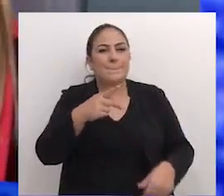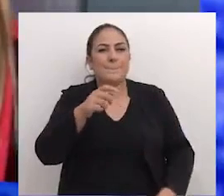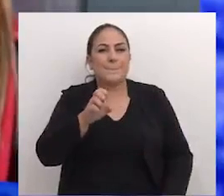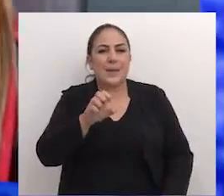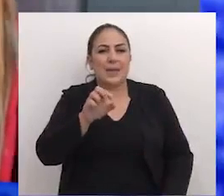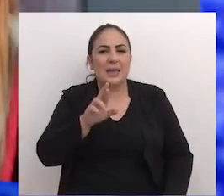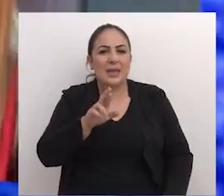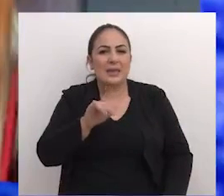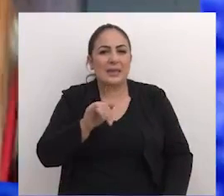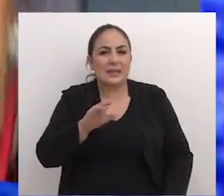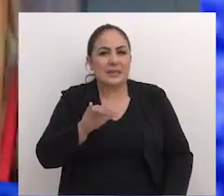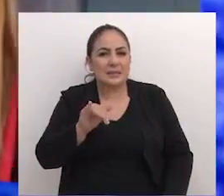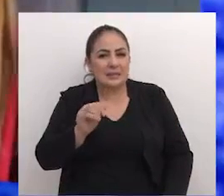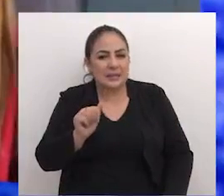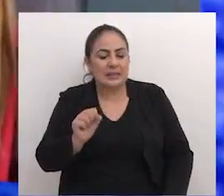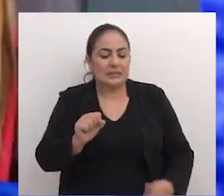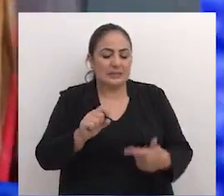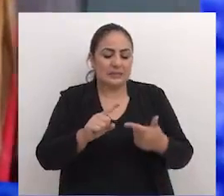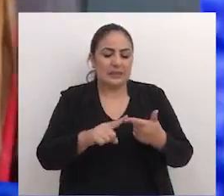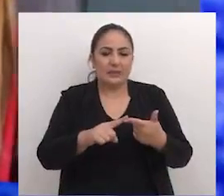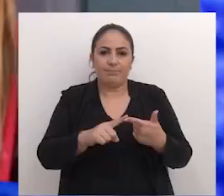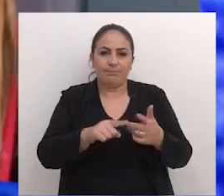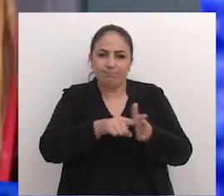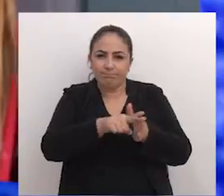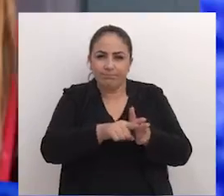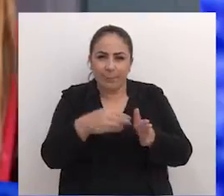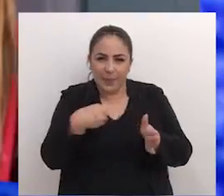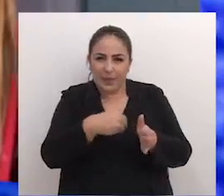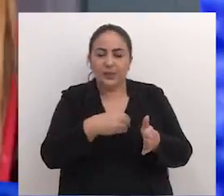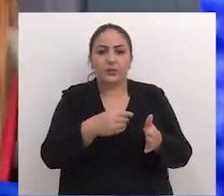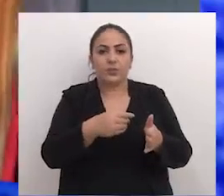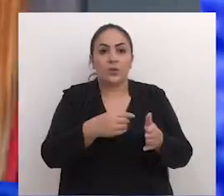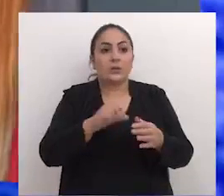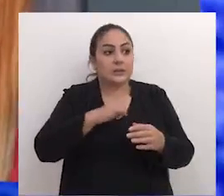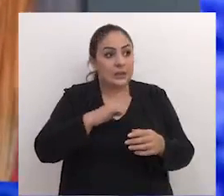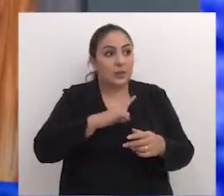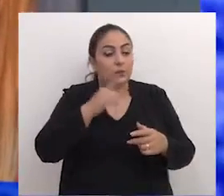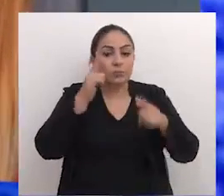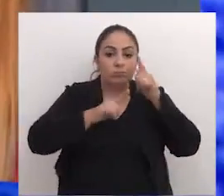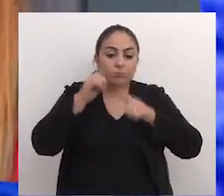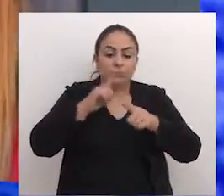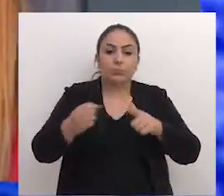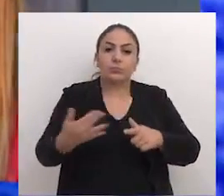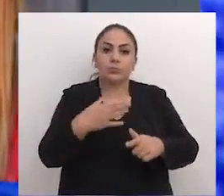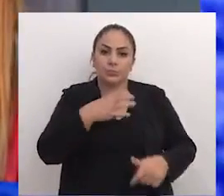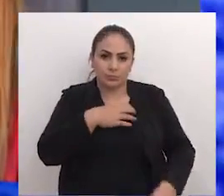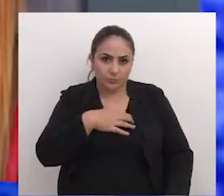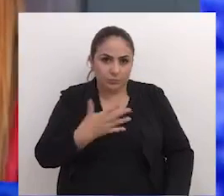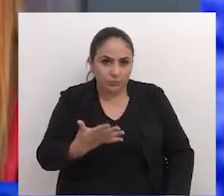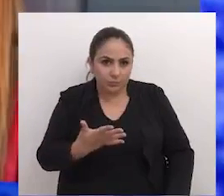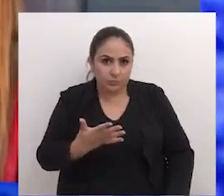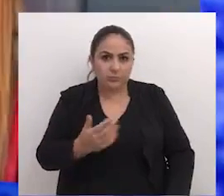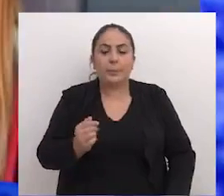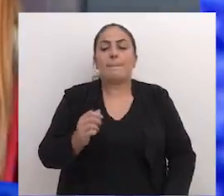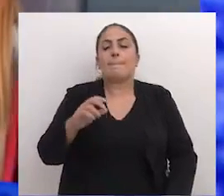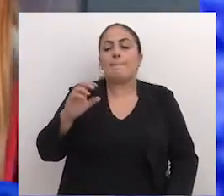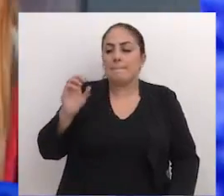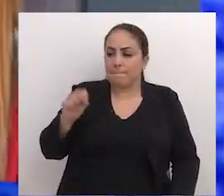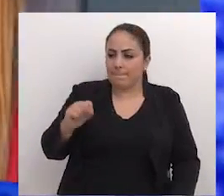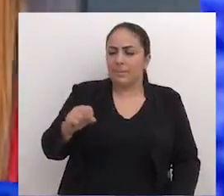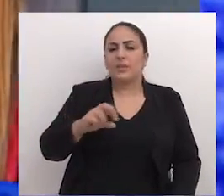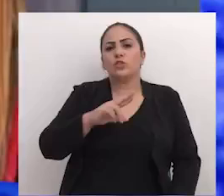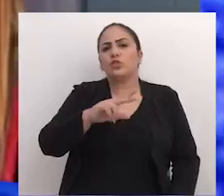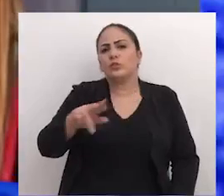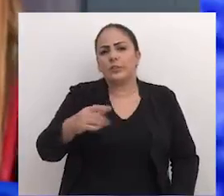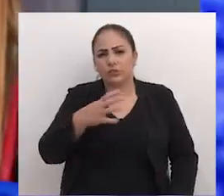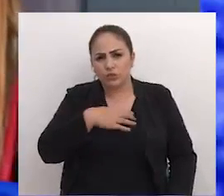perícias que sempre são realizadas pelo INSS, outras medidas que têm aí agora ganhado um novo formato? Sim,